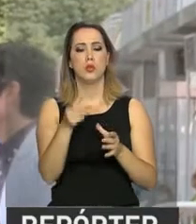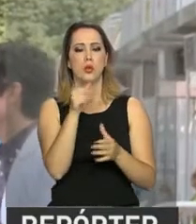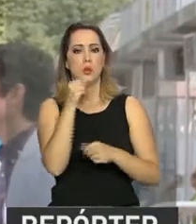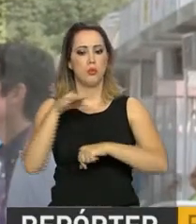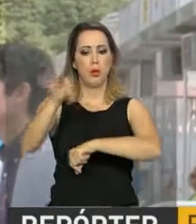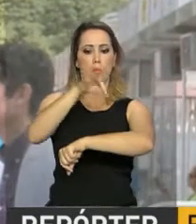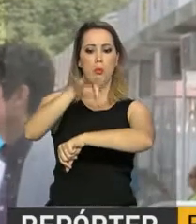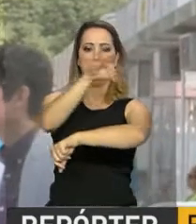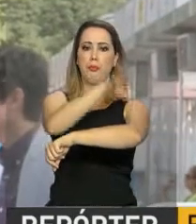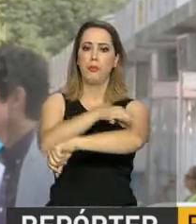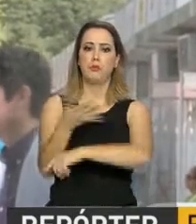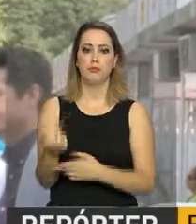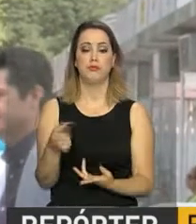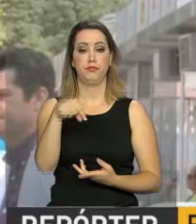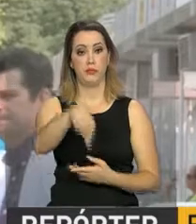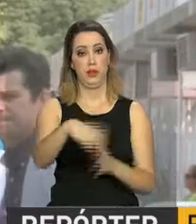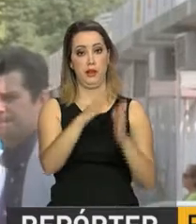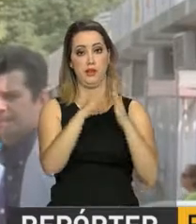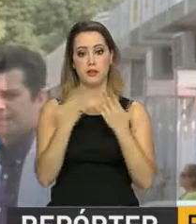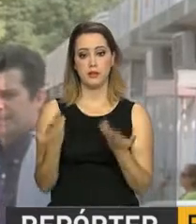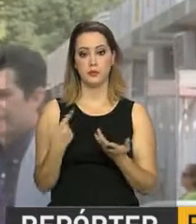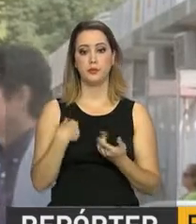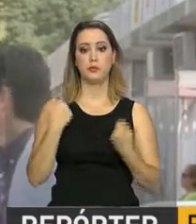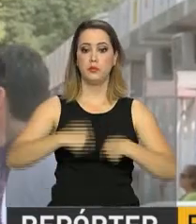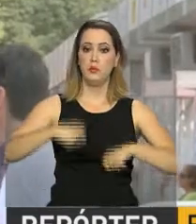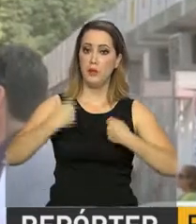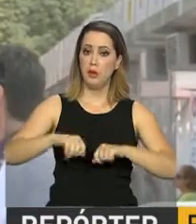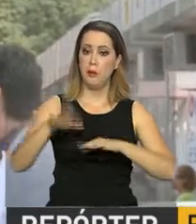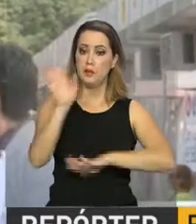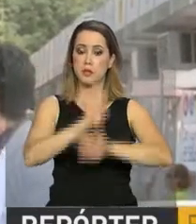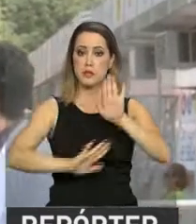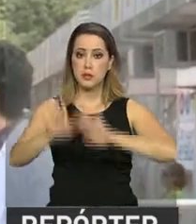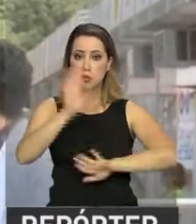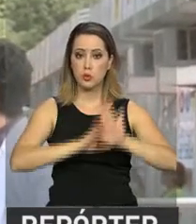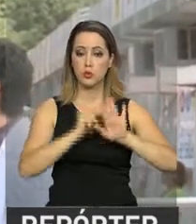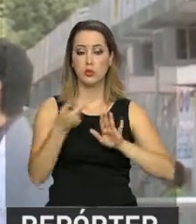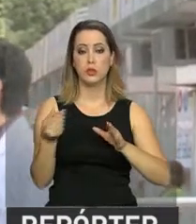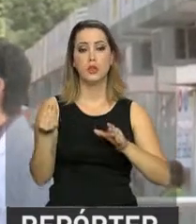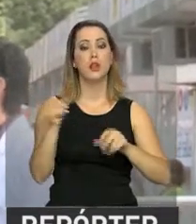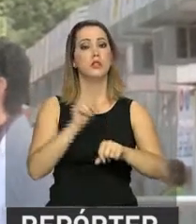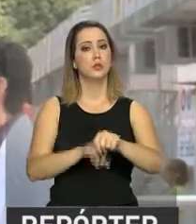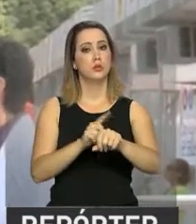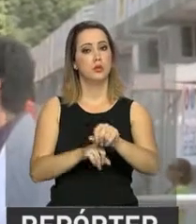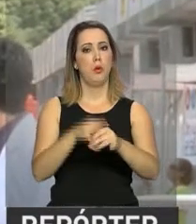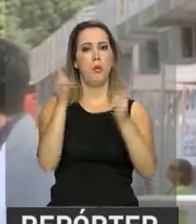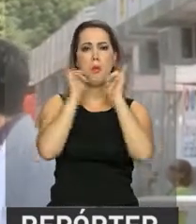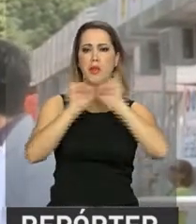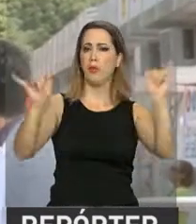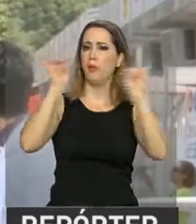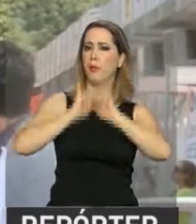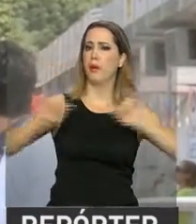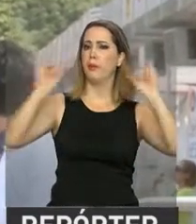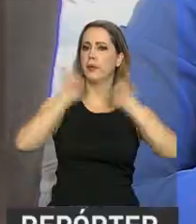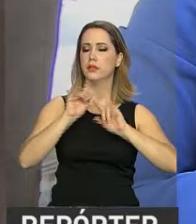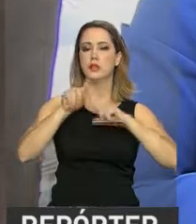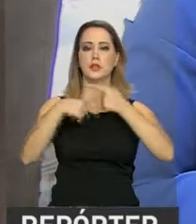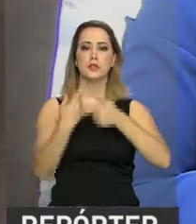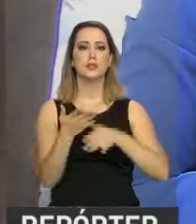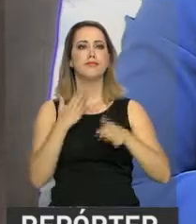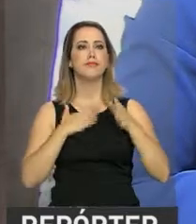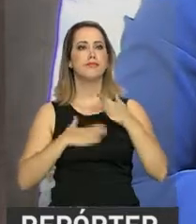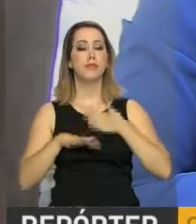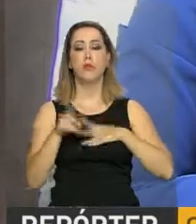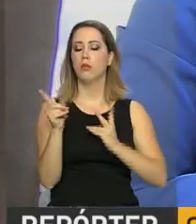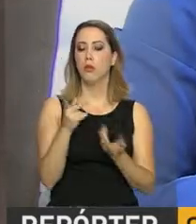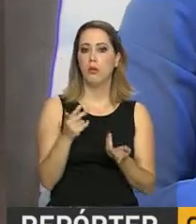pessoa tem o cuidado no momento da campanha, né? E depois, com o tempo, muitas vezes, relaxa. Com a